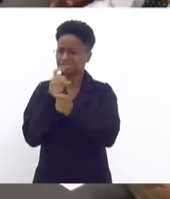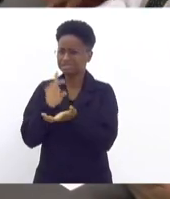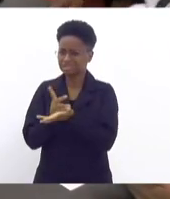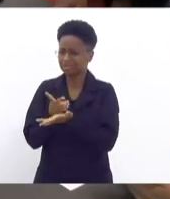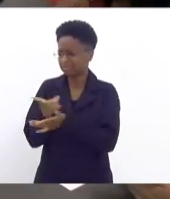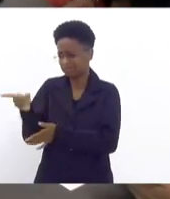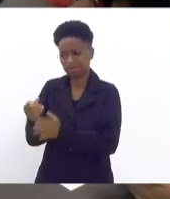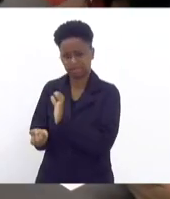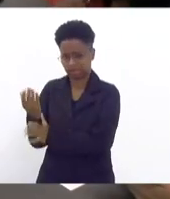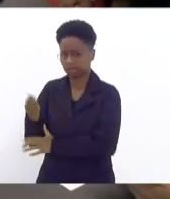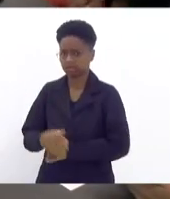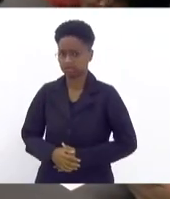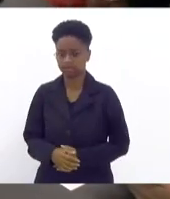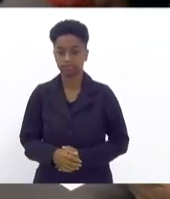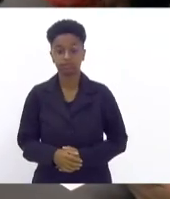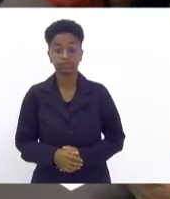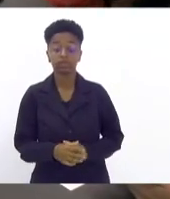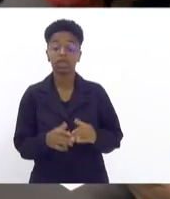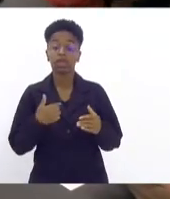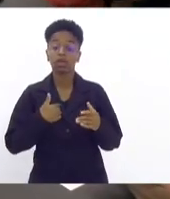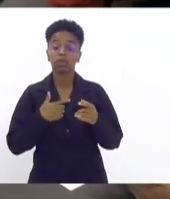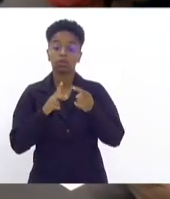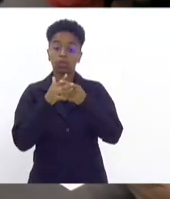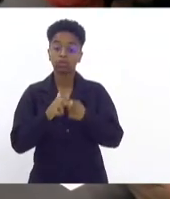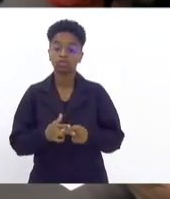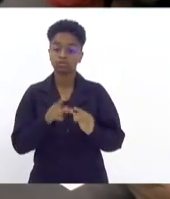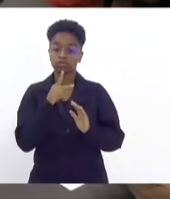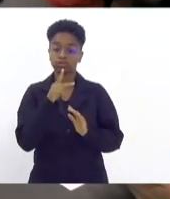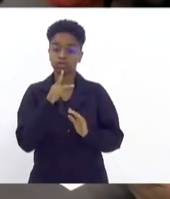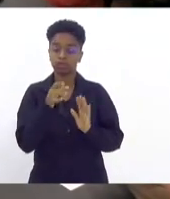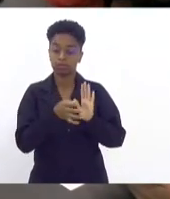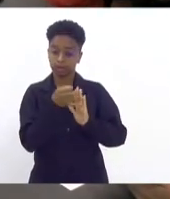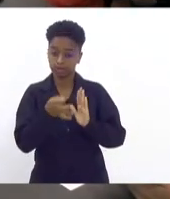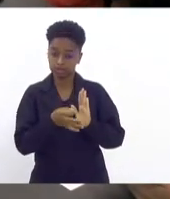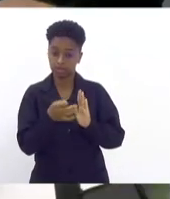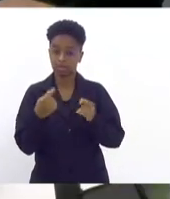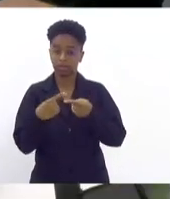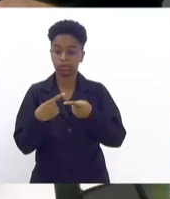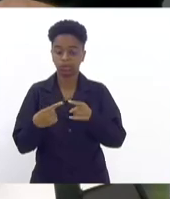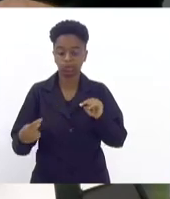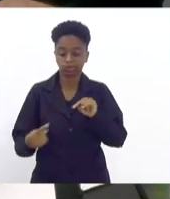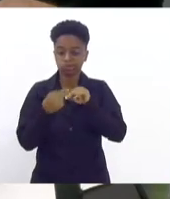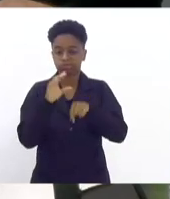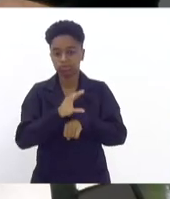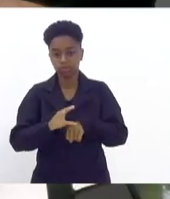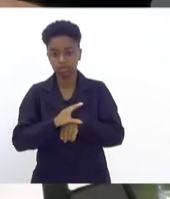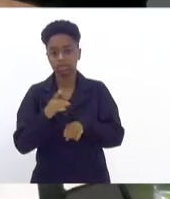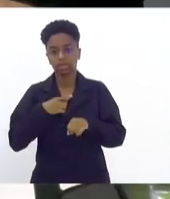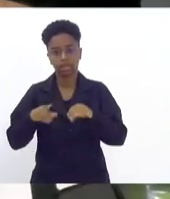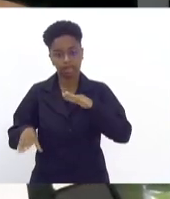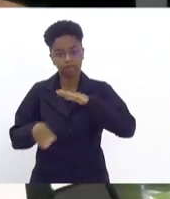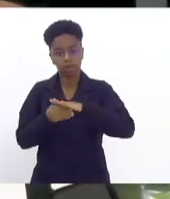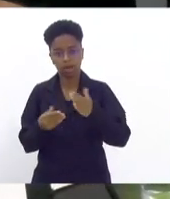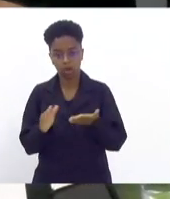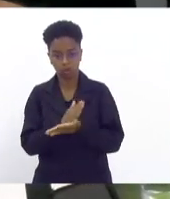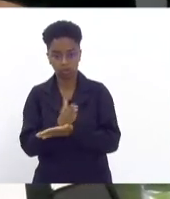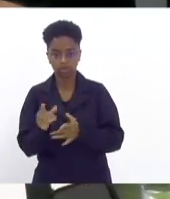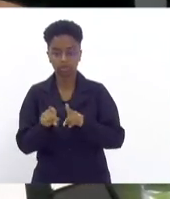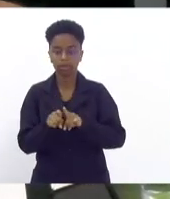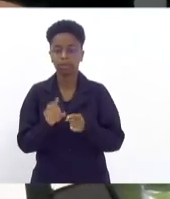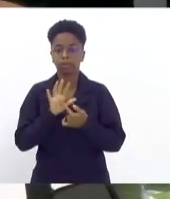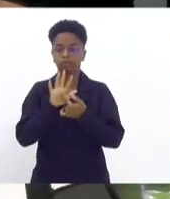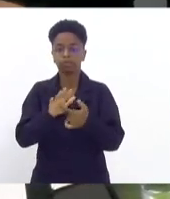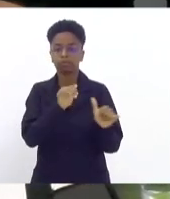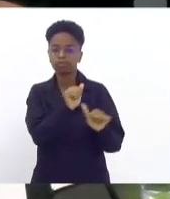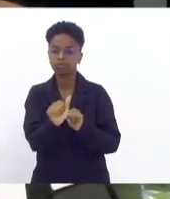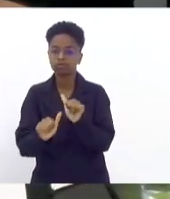Excelência. Eu estou corrigindo o parecer. O parecer, eu estou dando pela condicionalidade com emendas, transformando o projeto